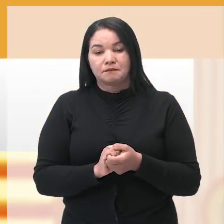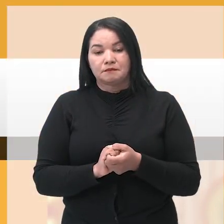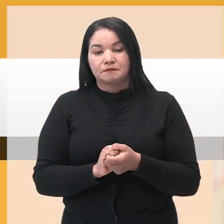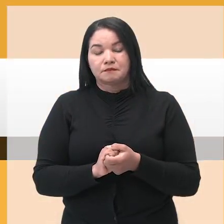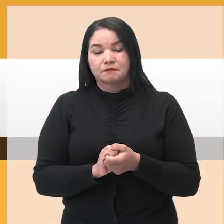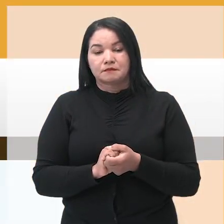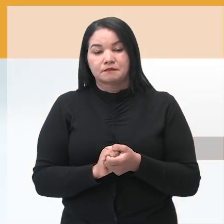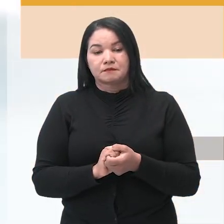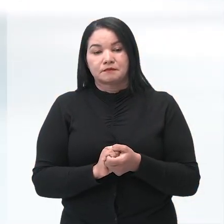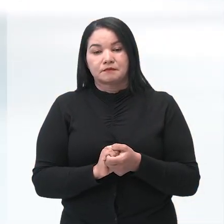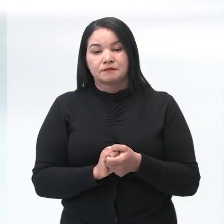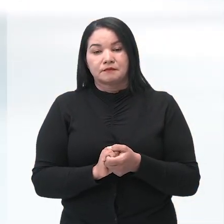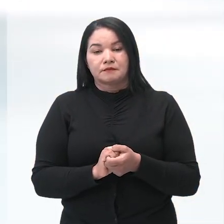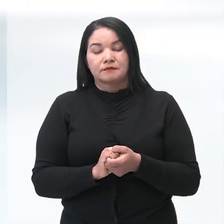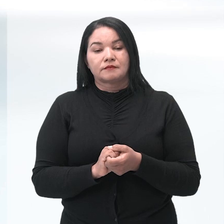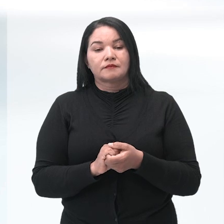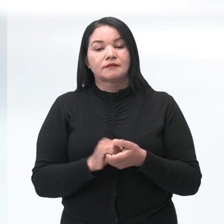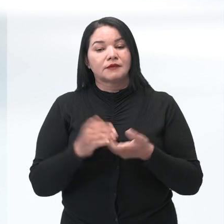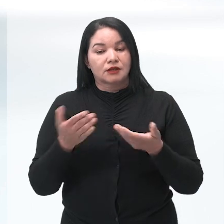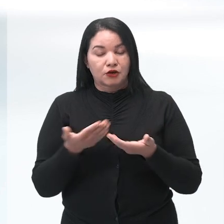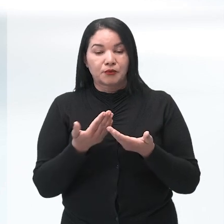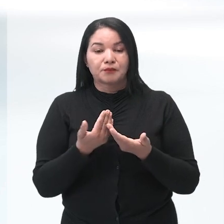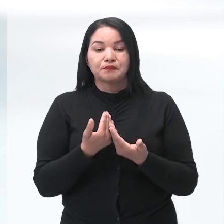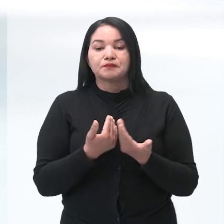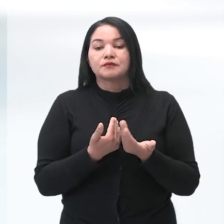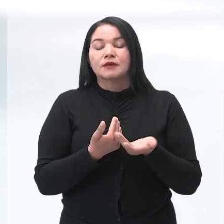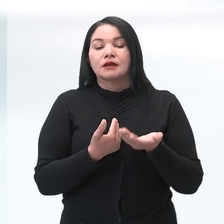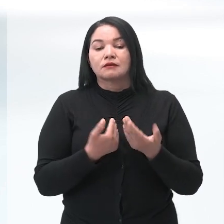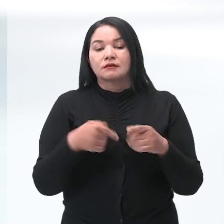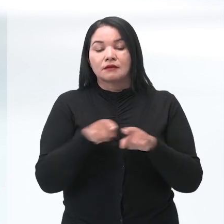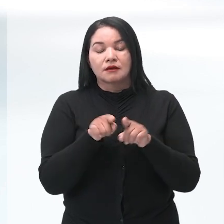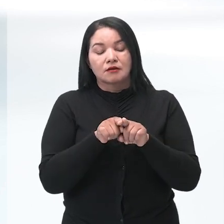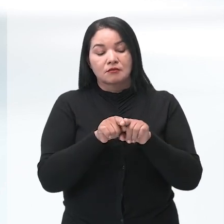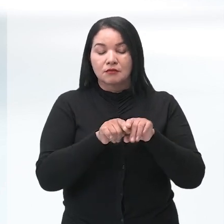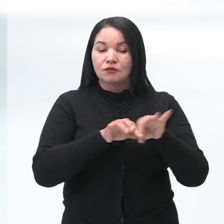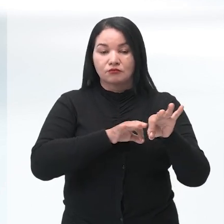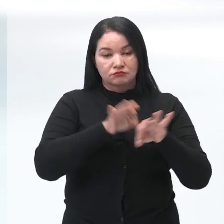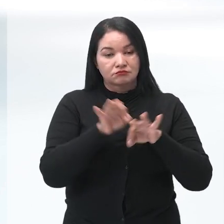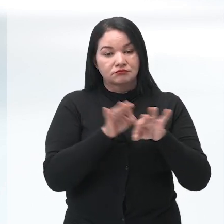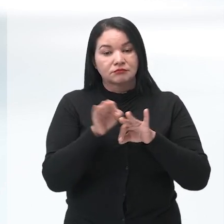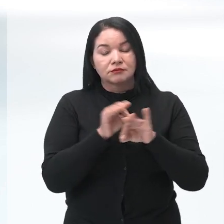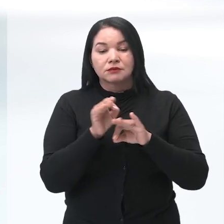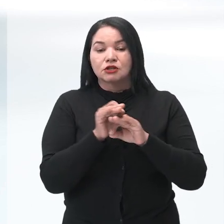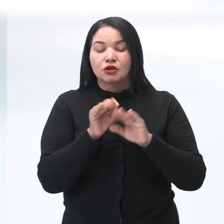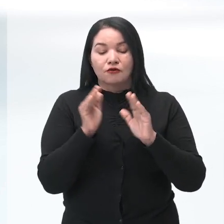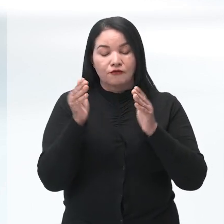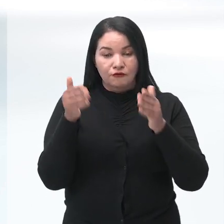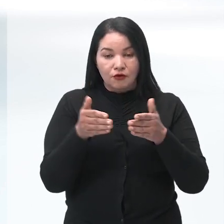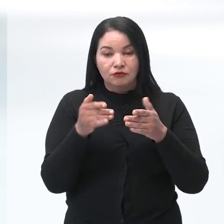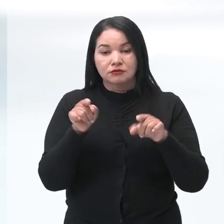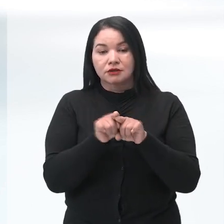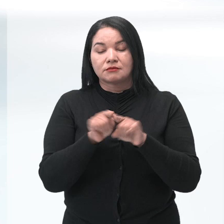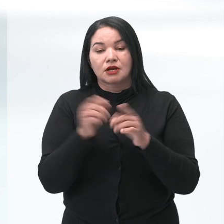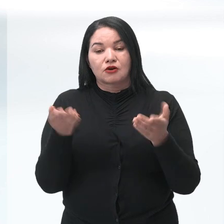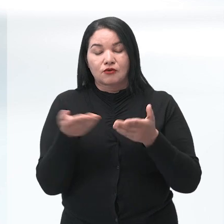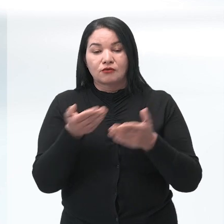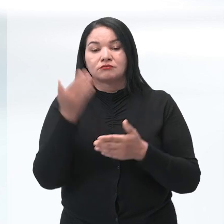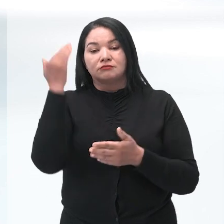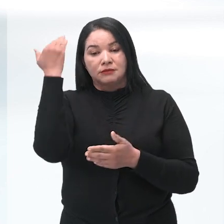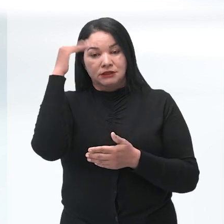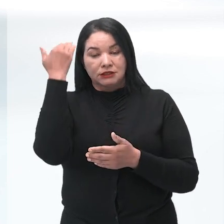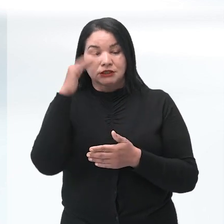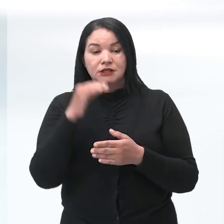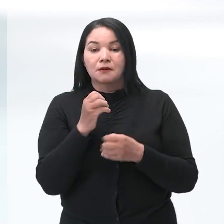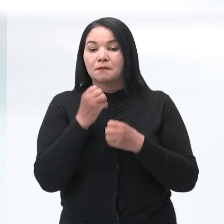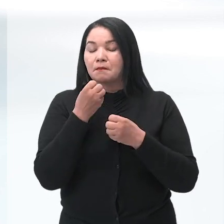Dentro, né, dessa lógica, nós podemos compreender os